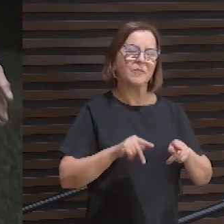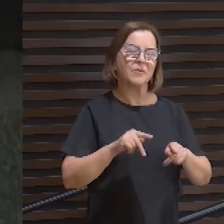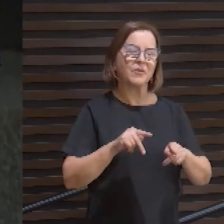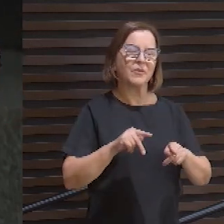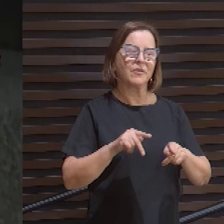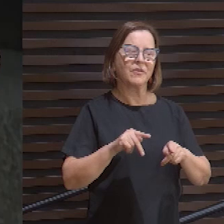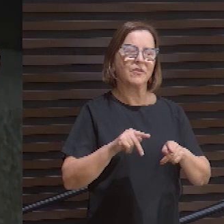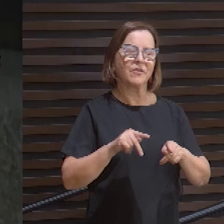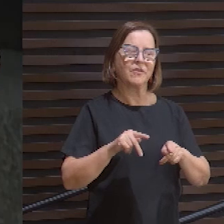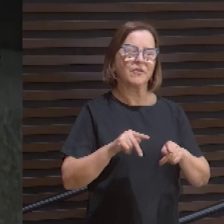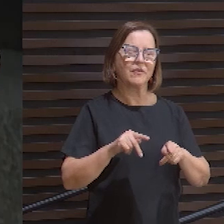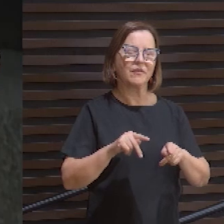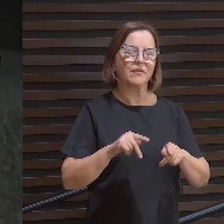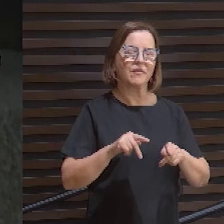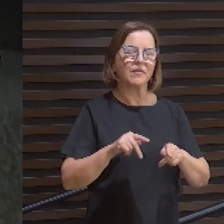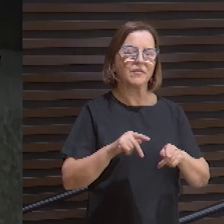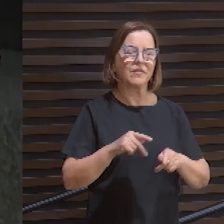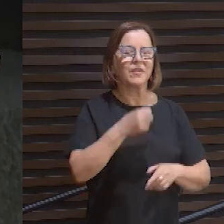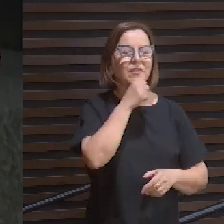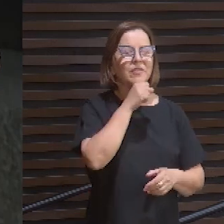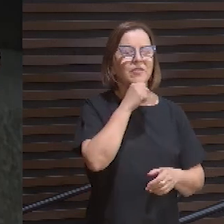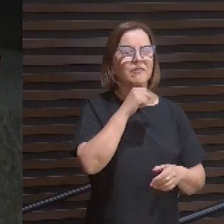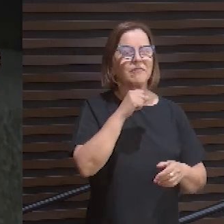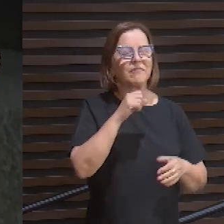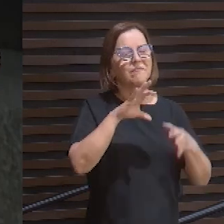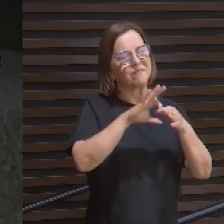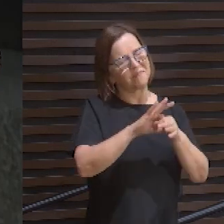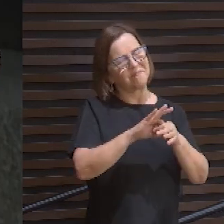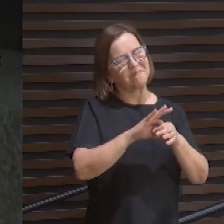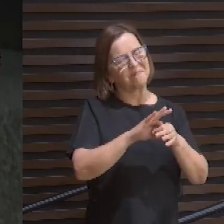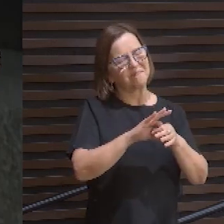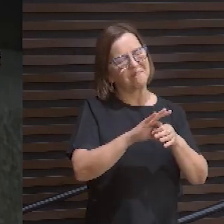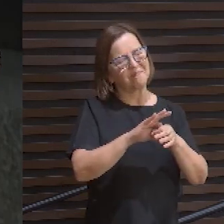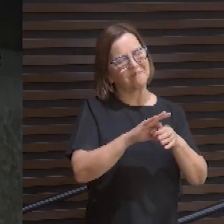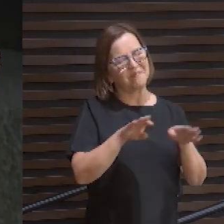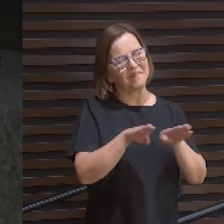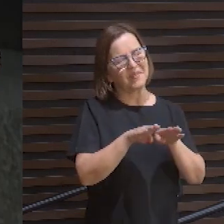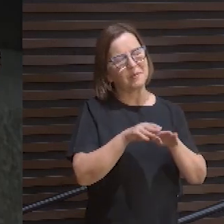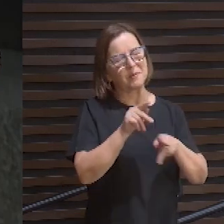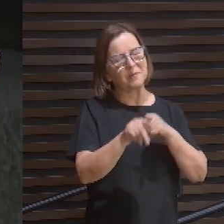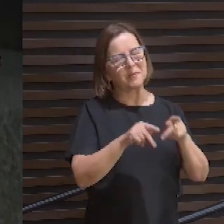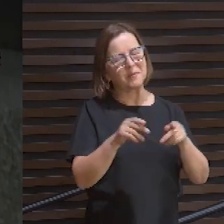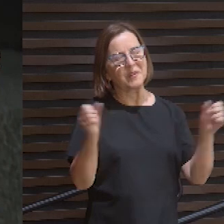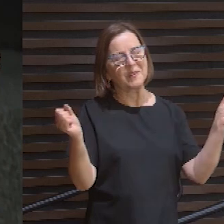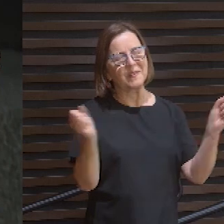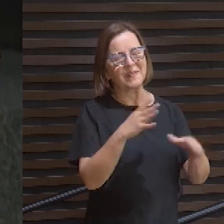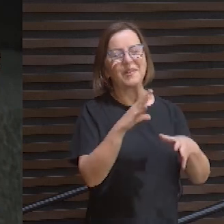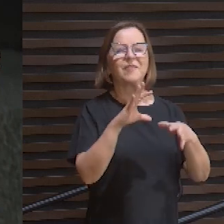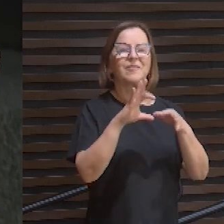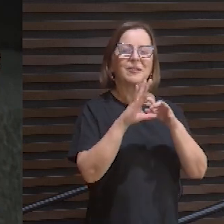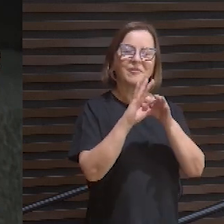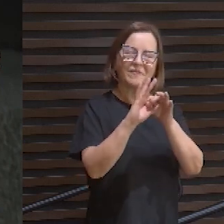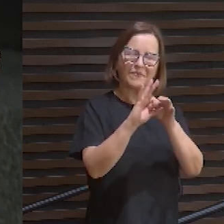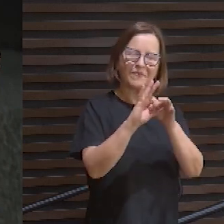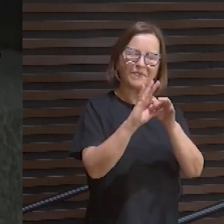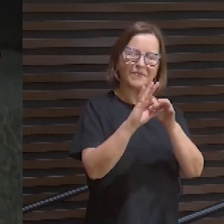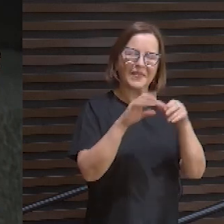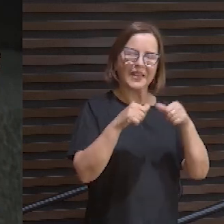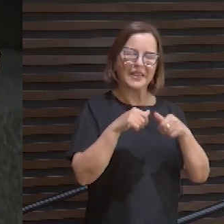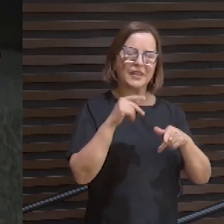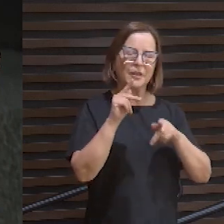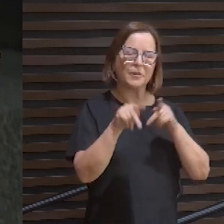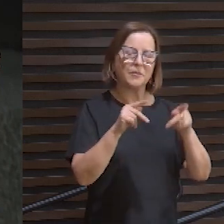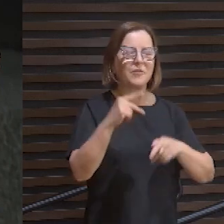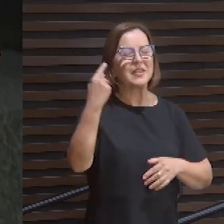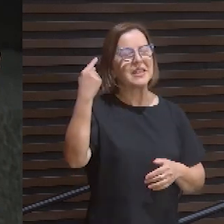antigo pacto e o povo do novo pacto. Esse povo é